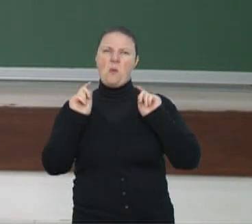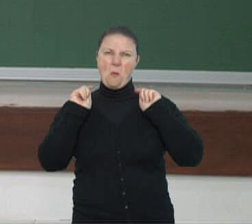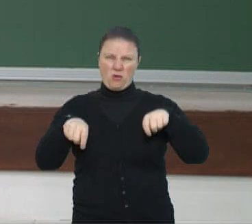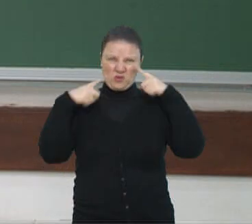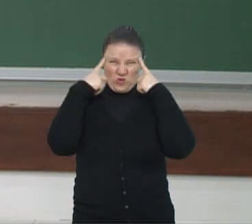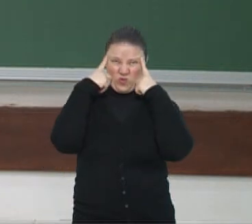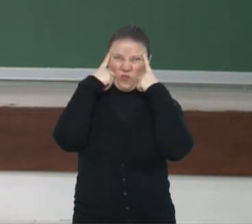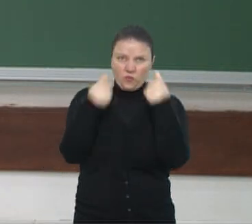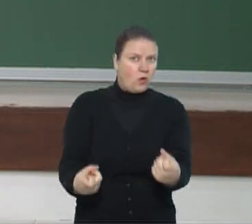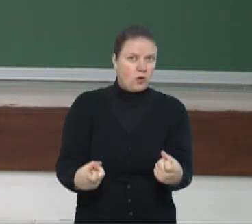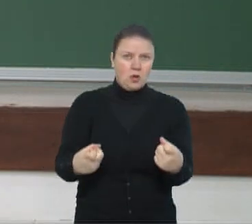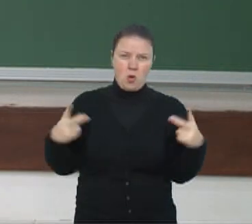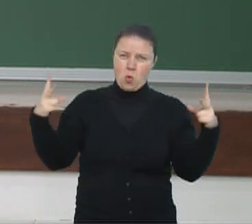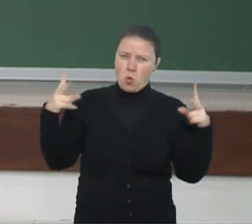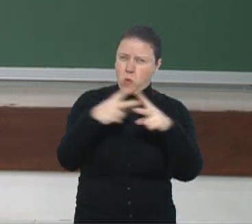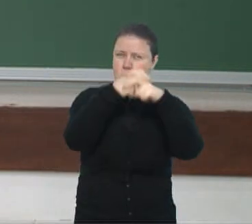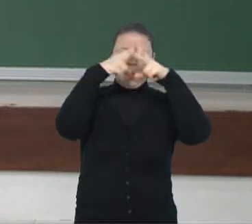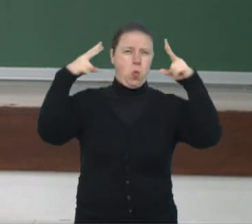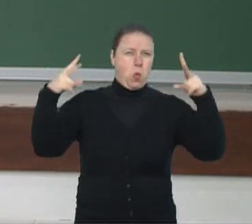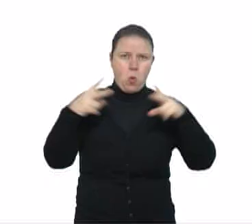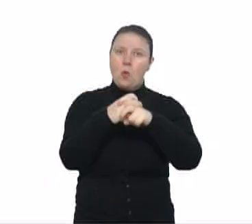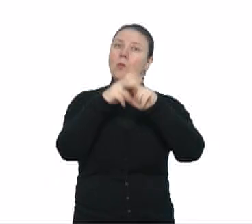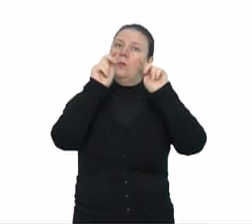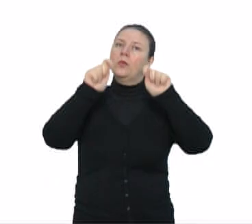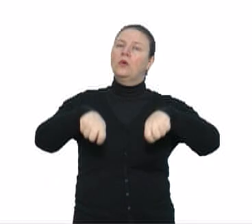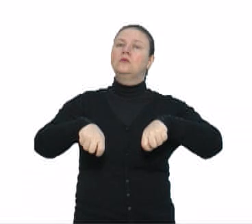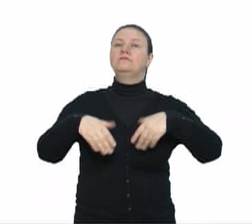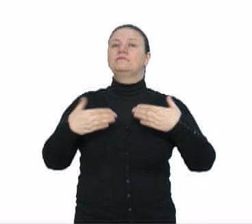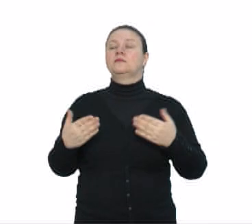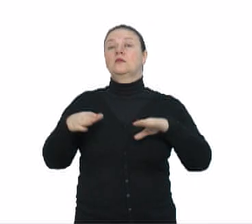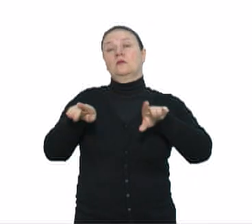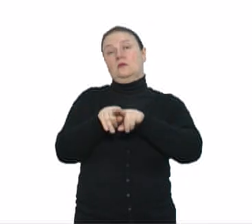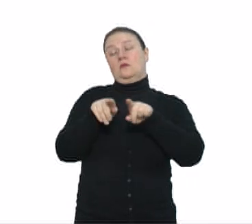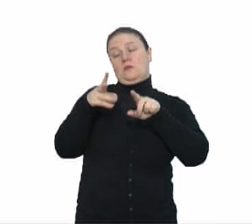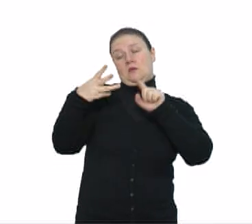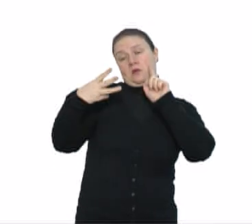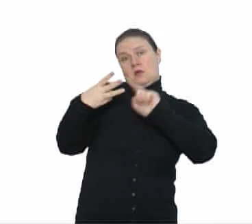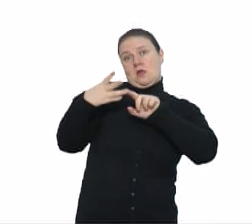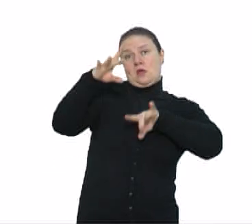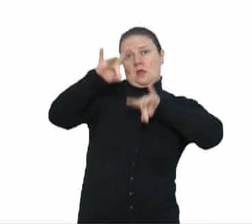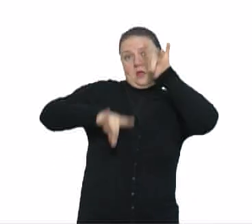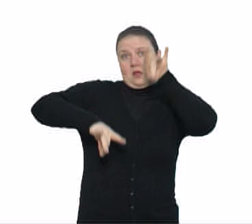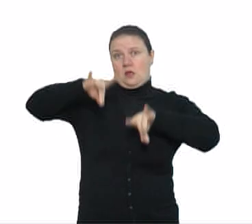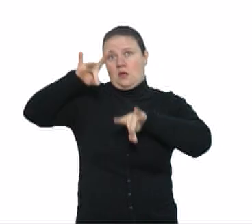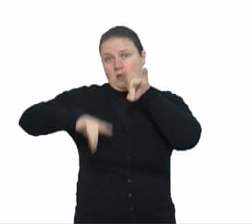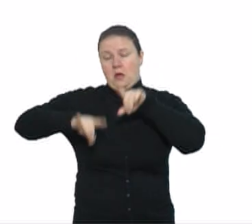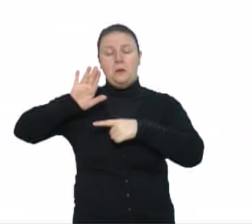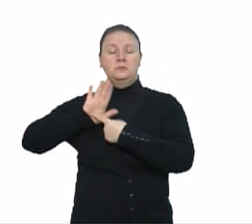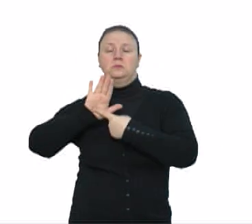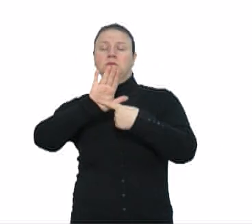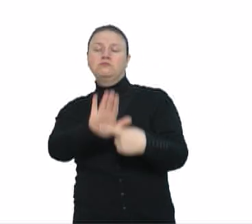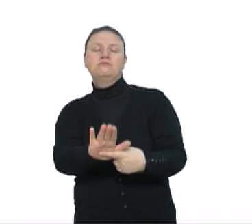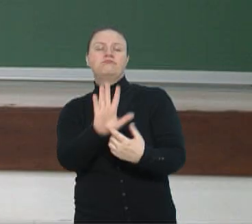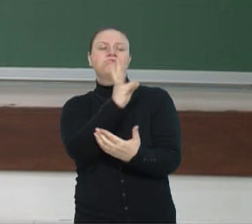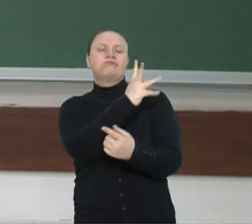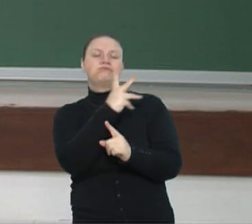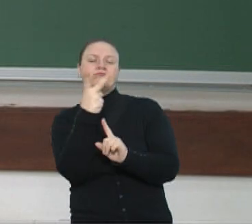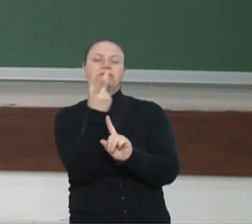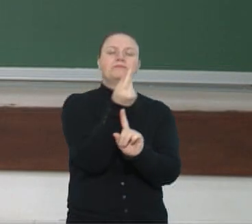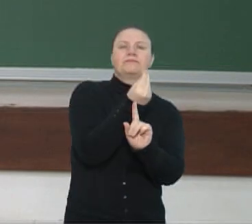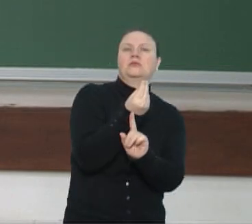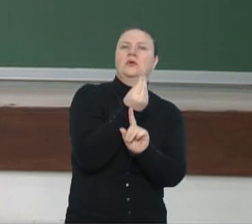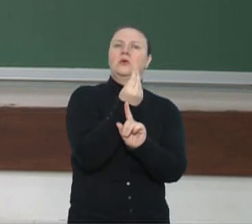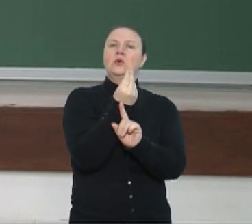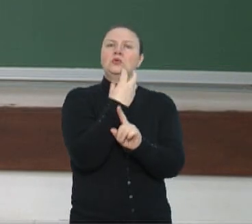já vimos em outros momentos da história do Brasil. Eles podem ser teatrais, eles podem ser protestos que eles se usem de artes, de